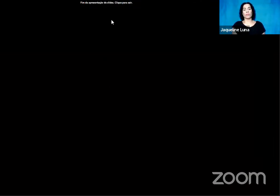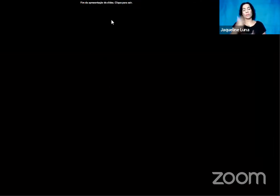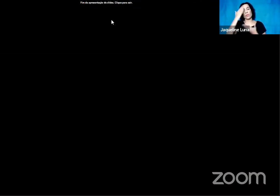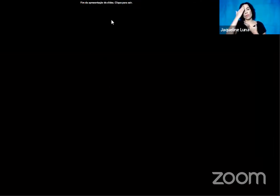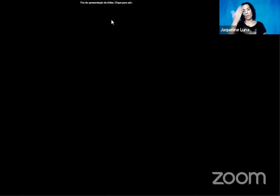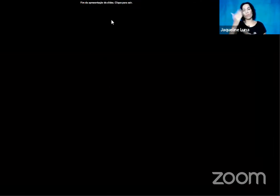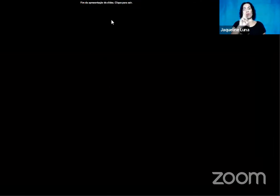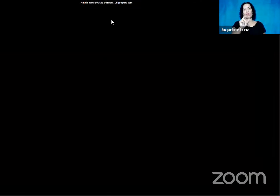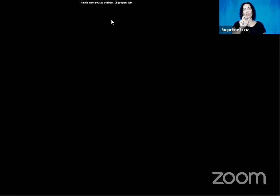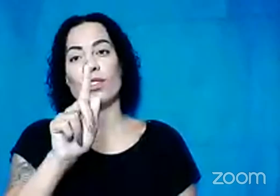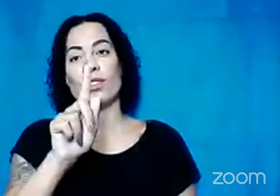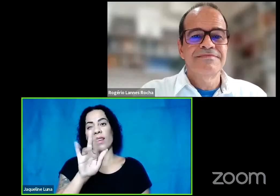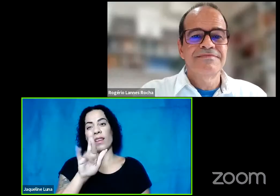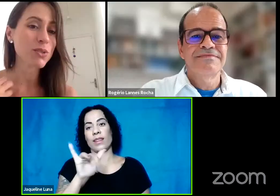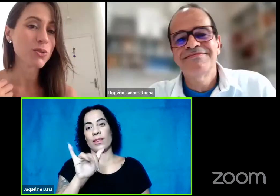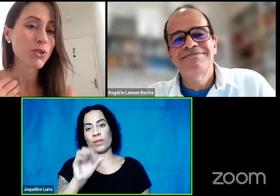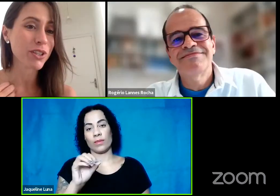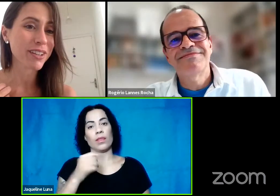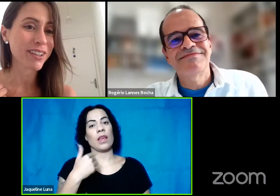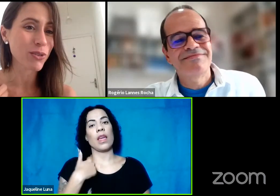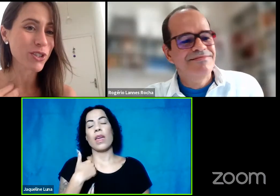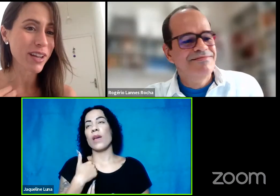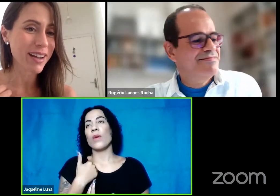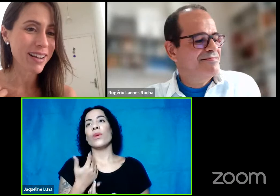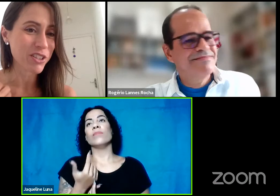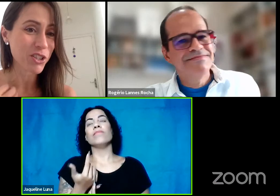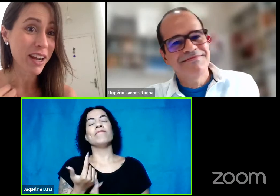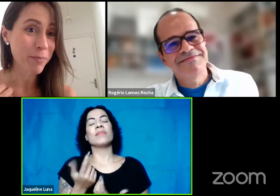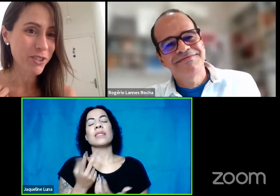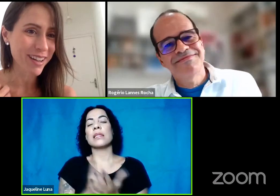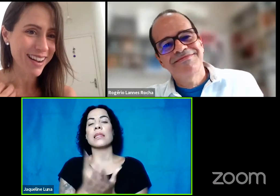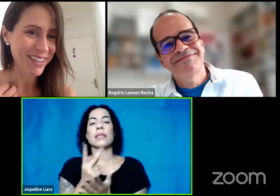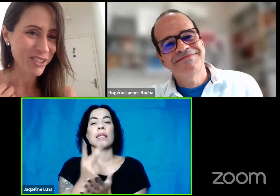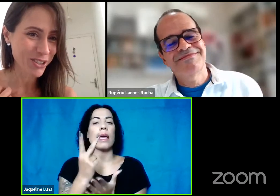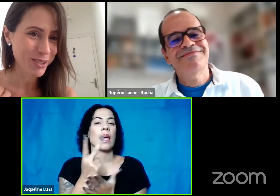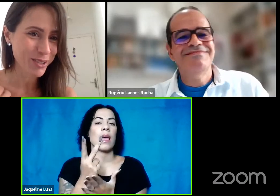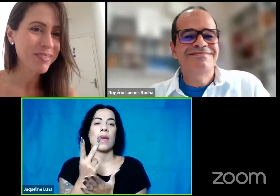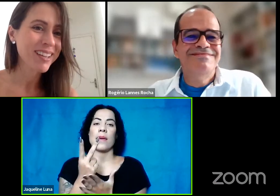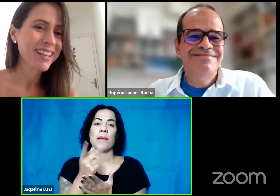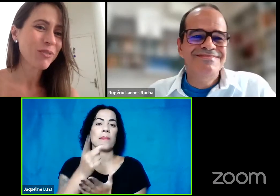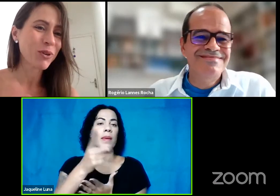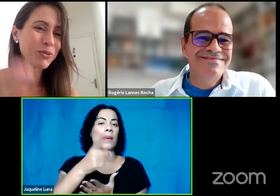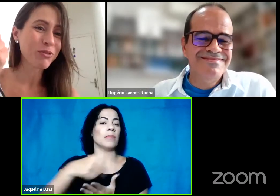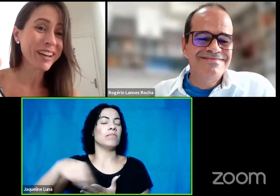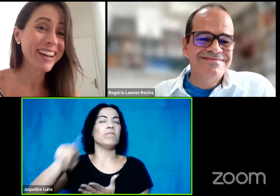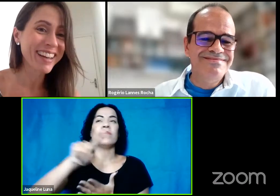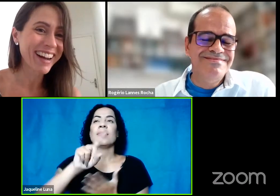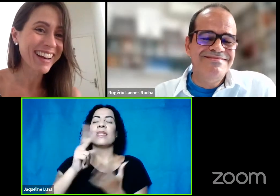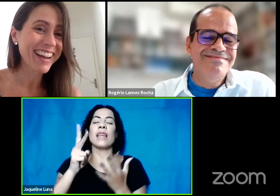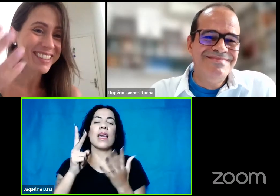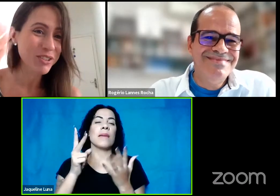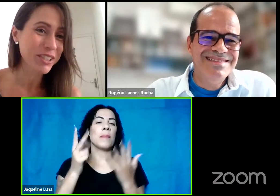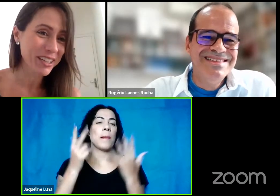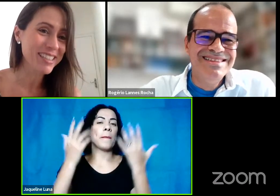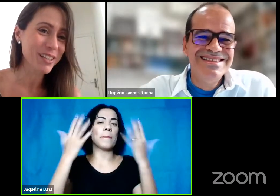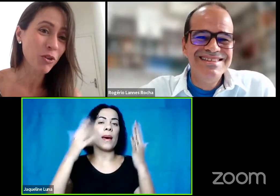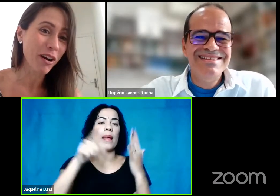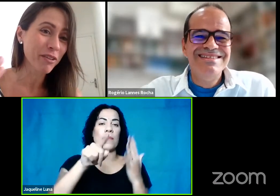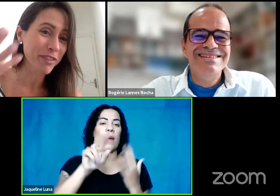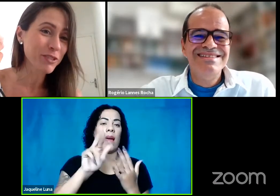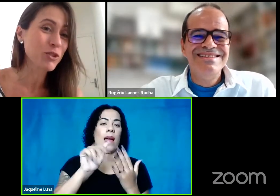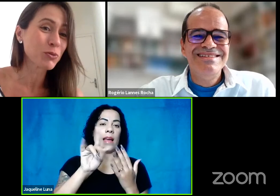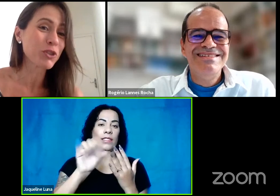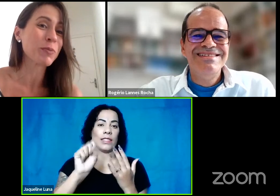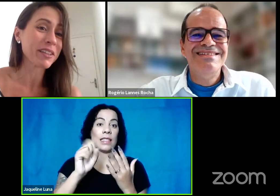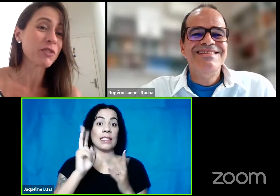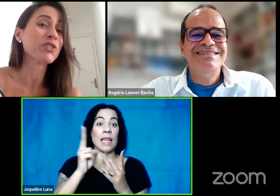Obrigada, Rogério. Eu não canso de elogiar as capas da Hades. Quando vem alerta de edição